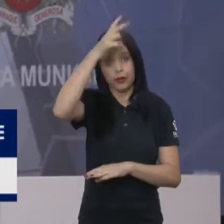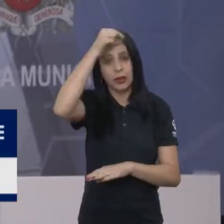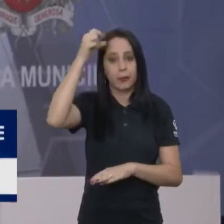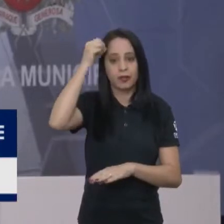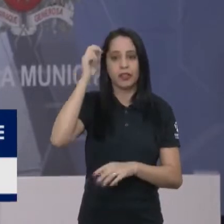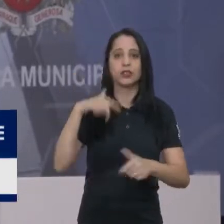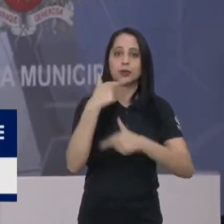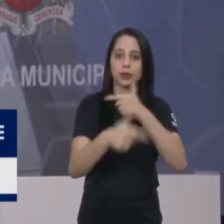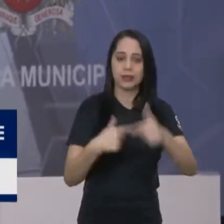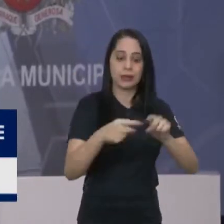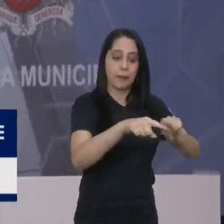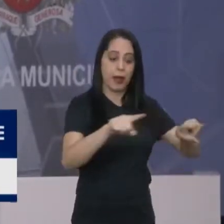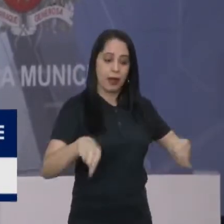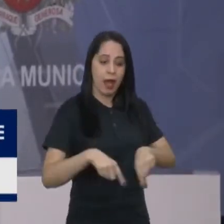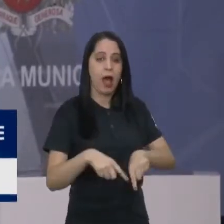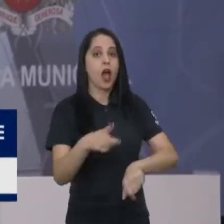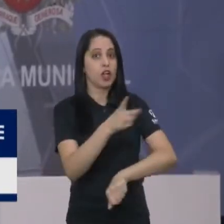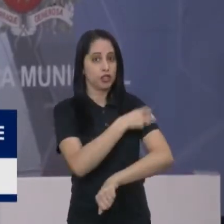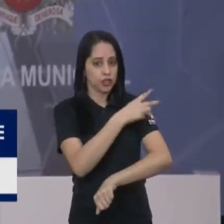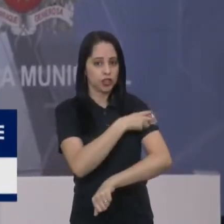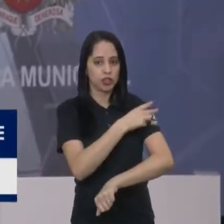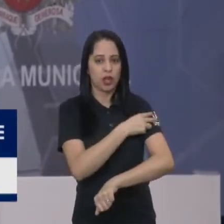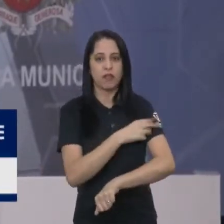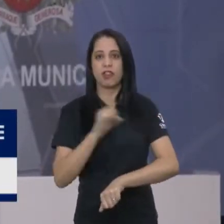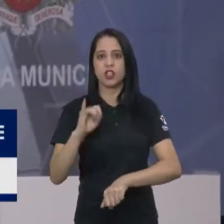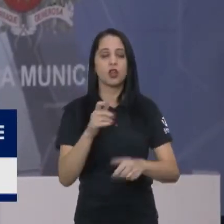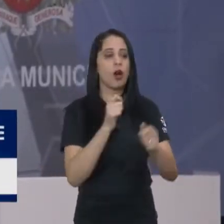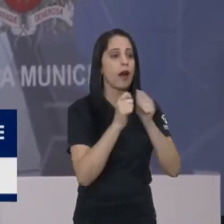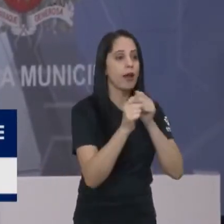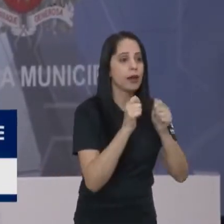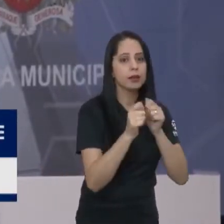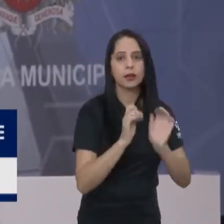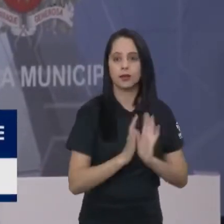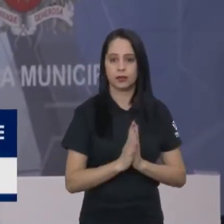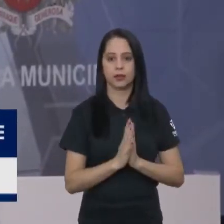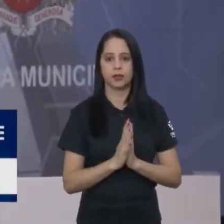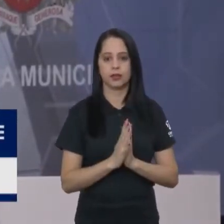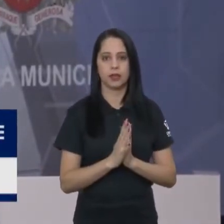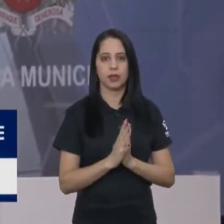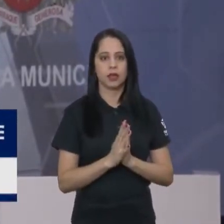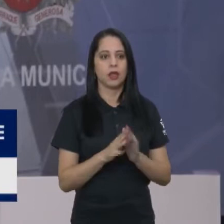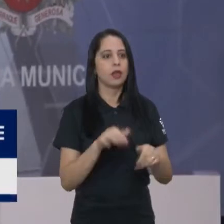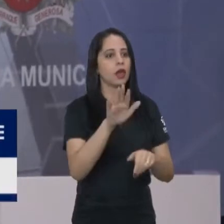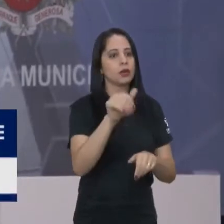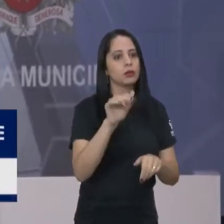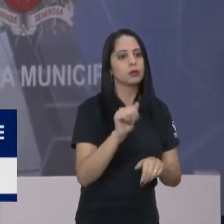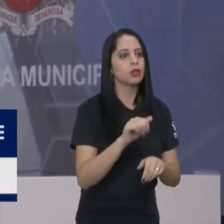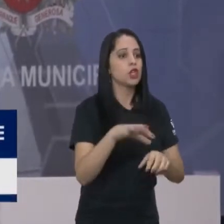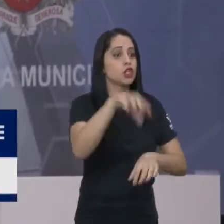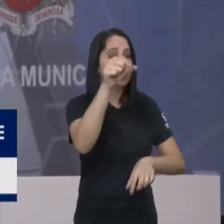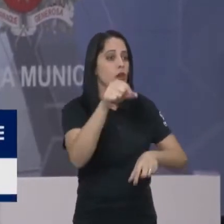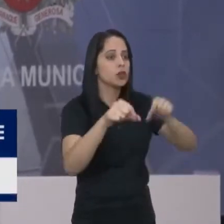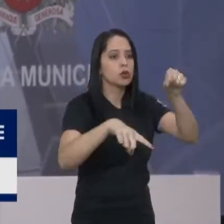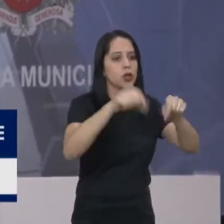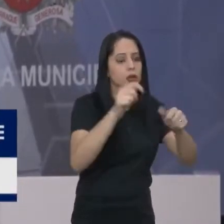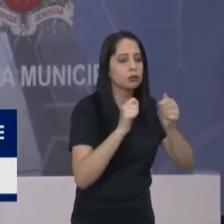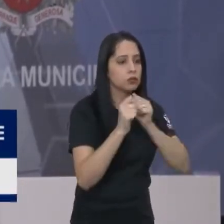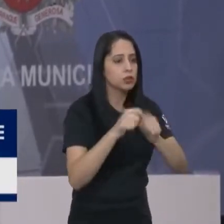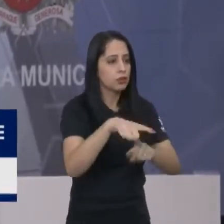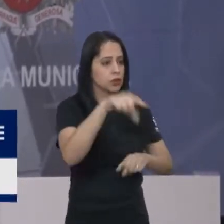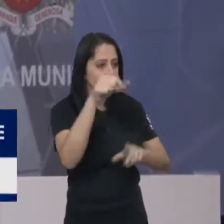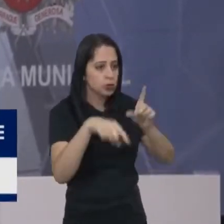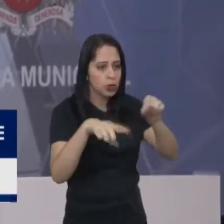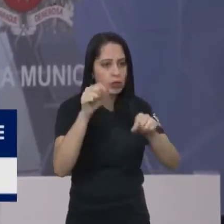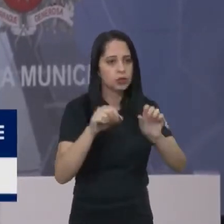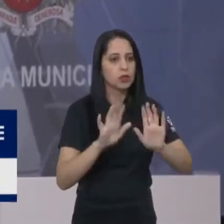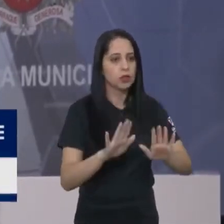não fui nomeado, eu fiquei na chefia de gabinete sem receber, só para entrevistar pessoas e montar razoavelmente a equipe. Fiquei 3 meses, e aí, no final dos 3 meses,